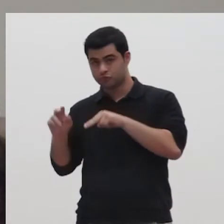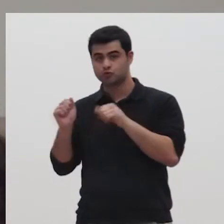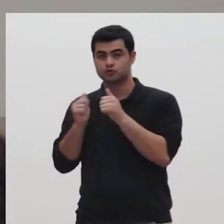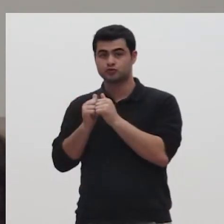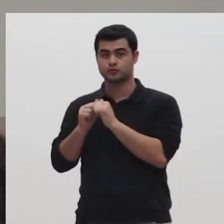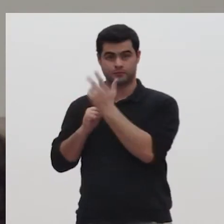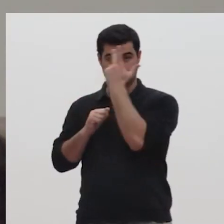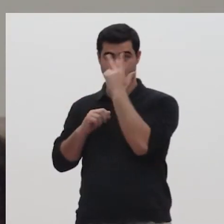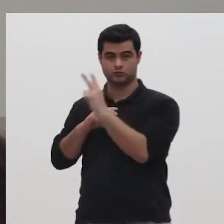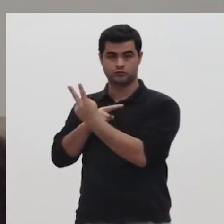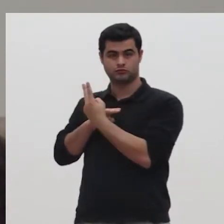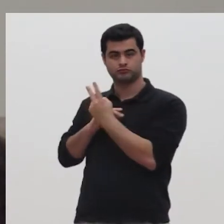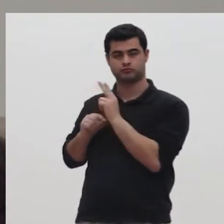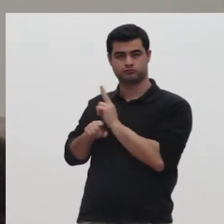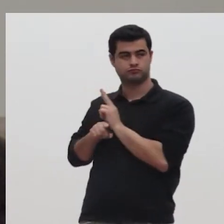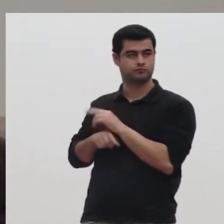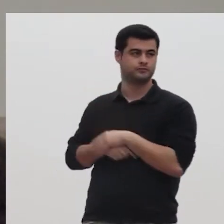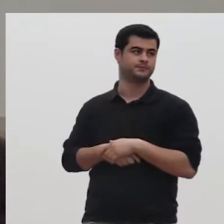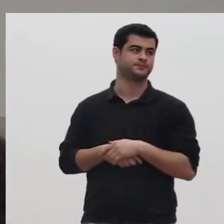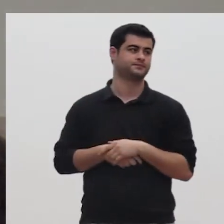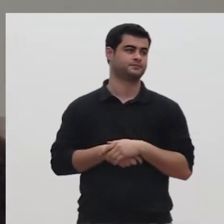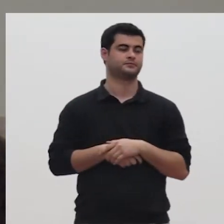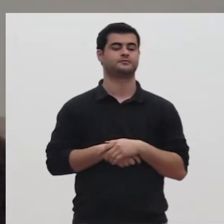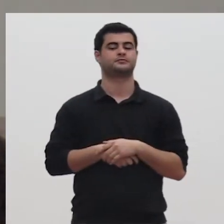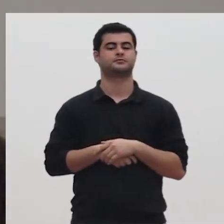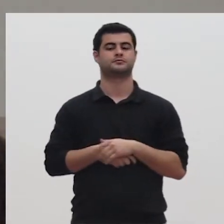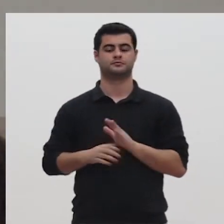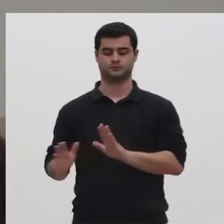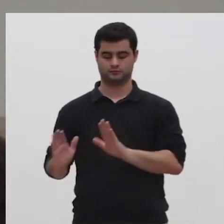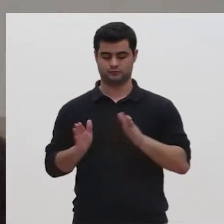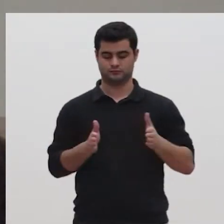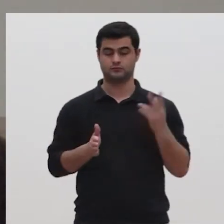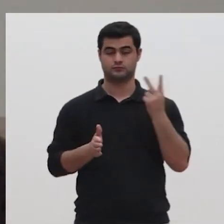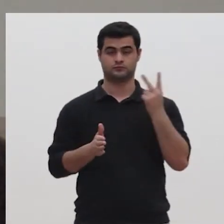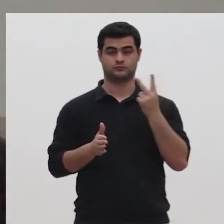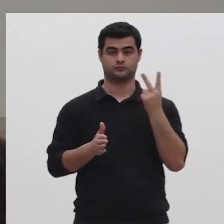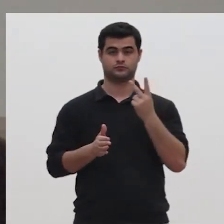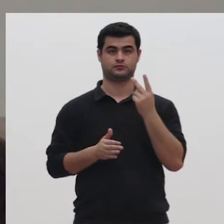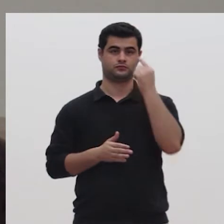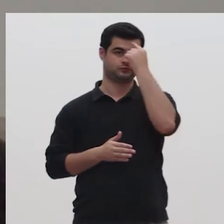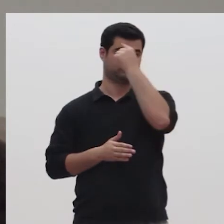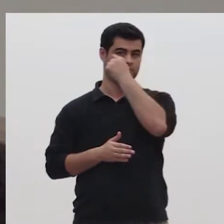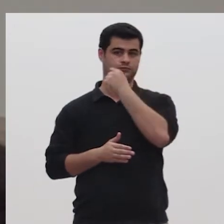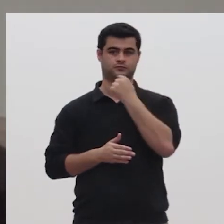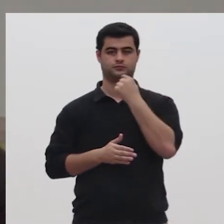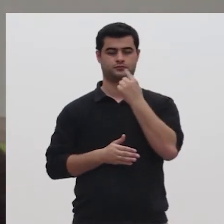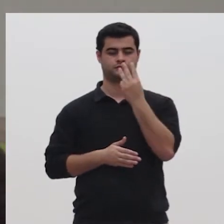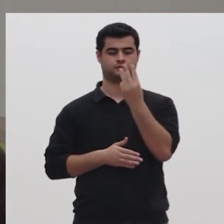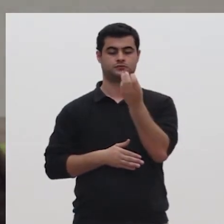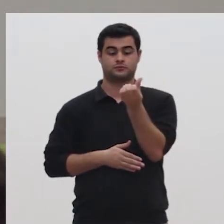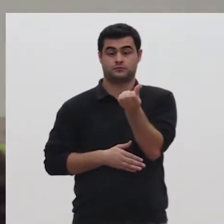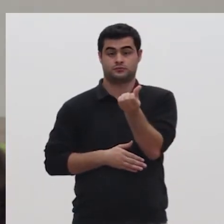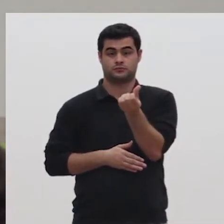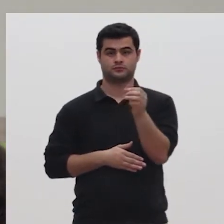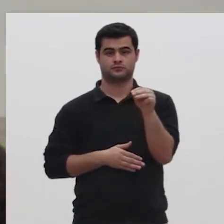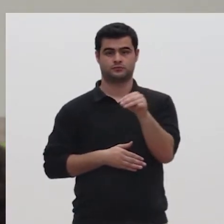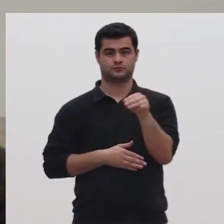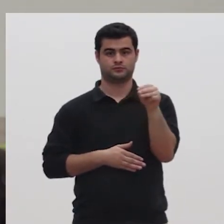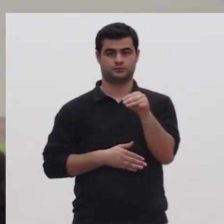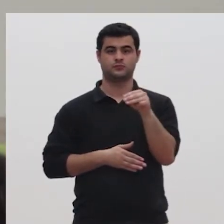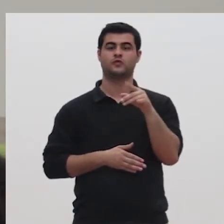assessores. O segundo bloco durará 36 minutos e serão sorteadas